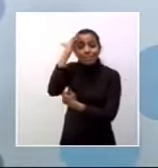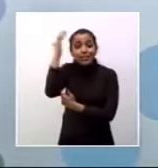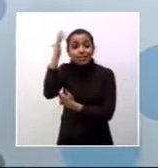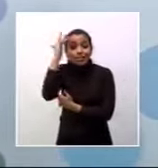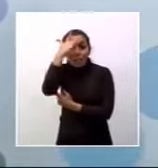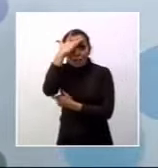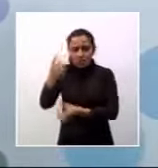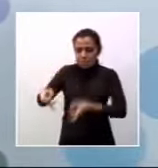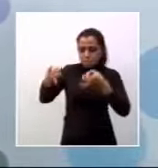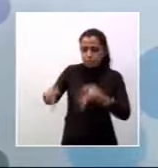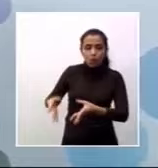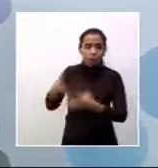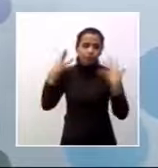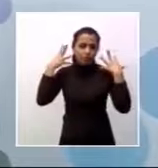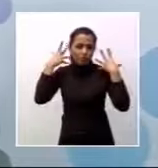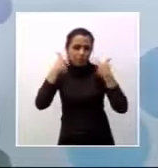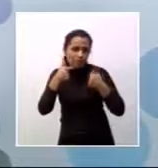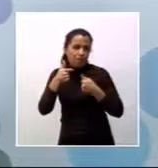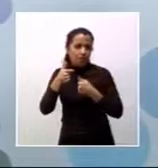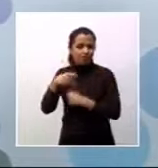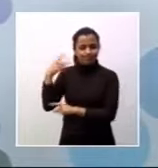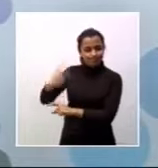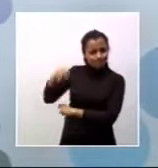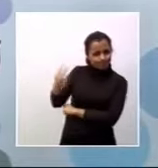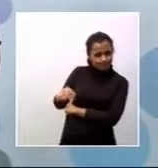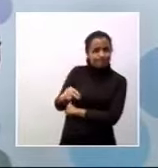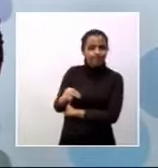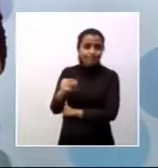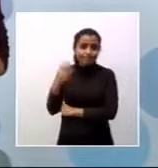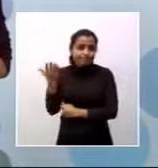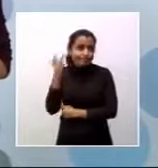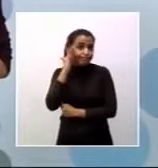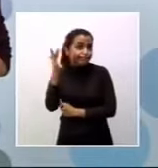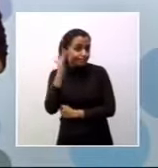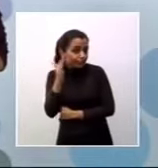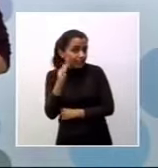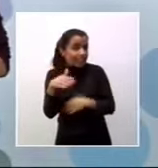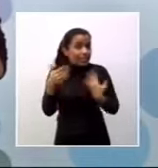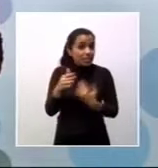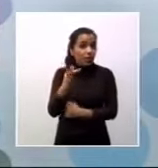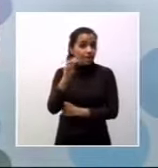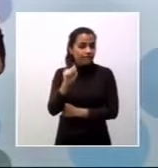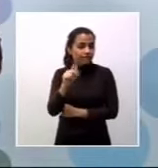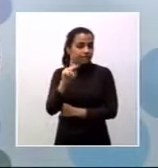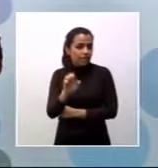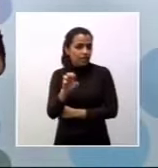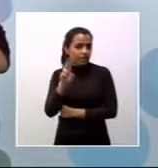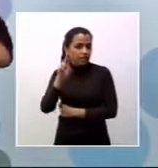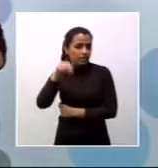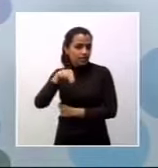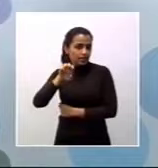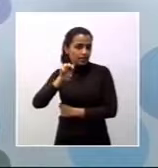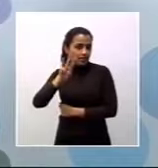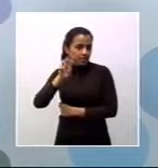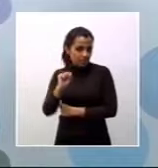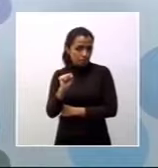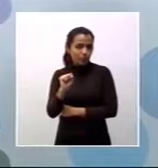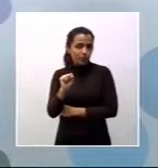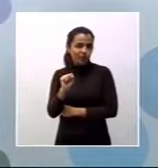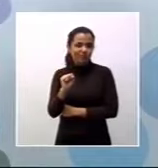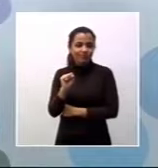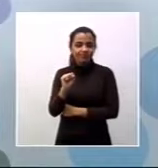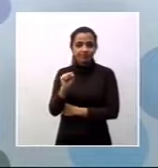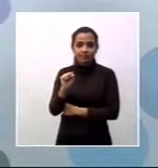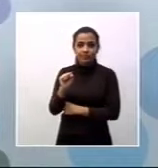de animais abandonados ou maltratados que isso pode gerar então quando a gente pensa sobre fake news a gente tem que pensar que o maior problema